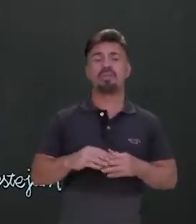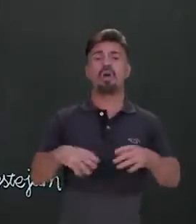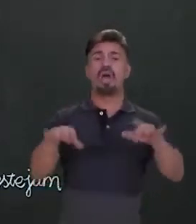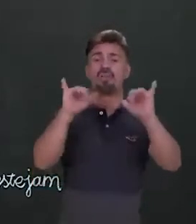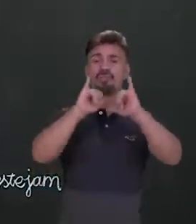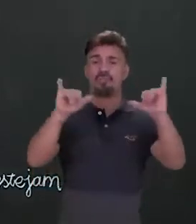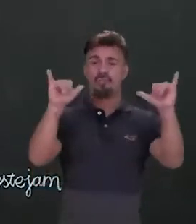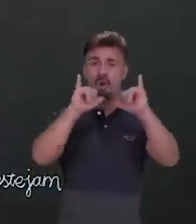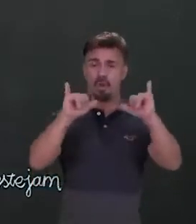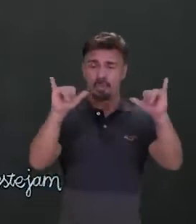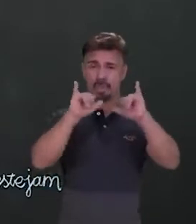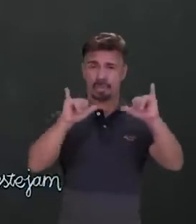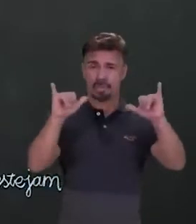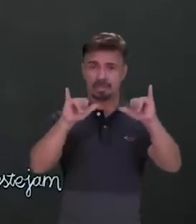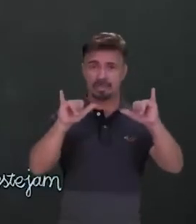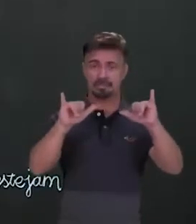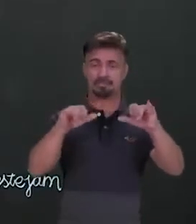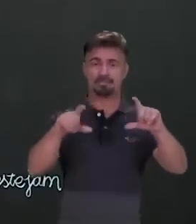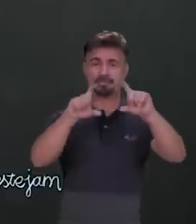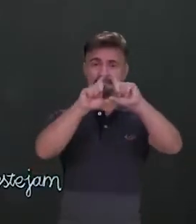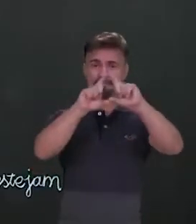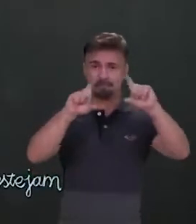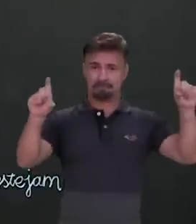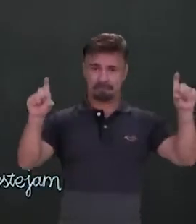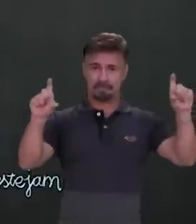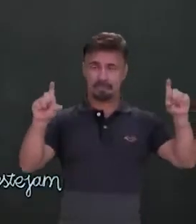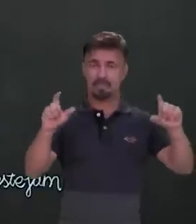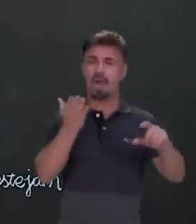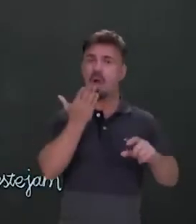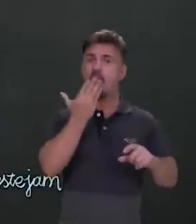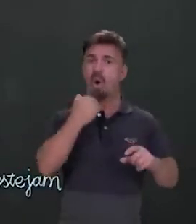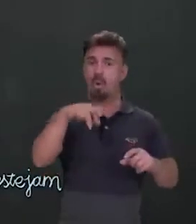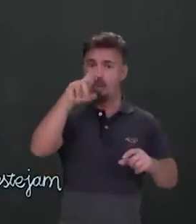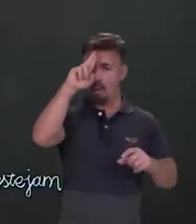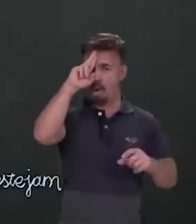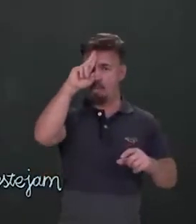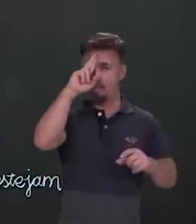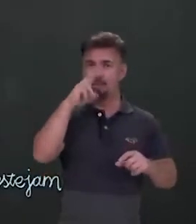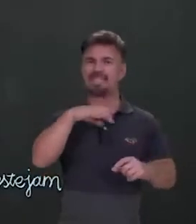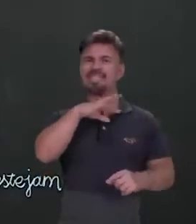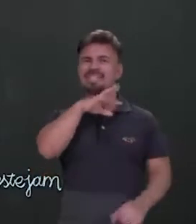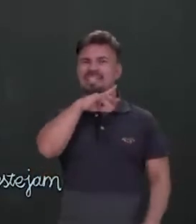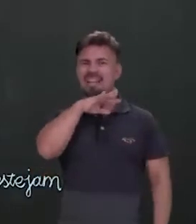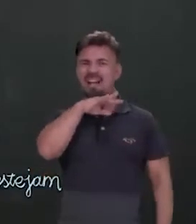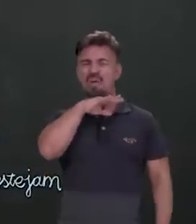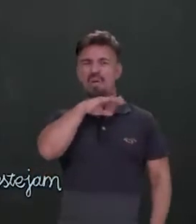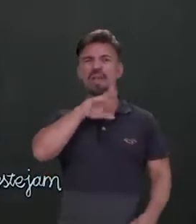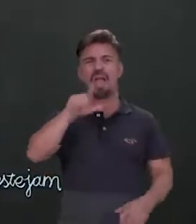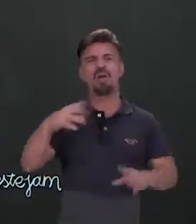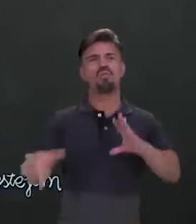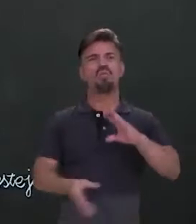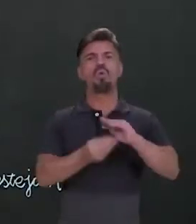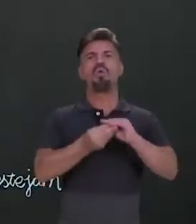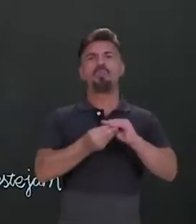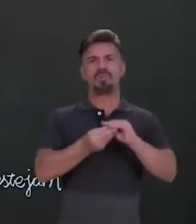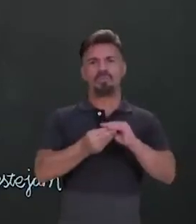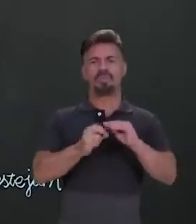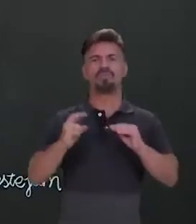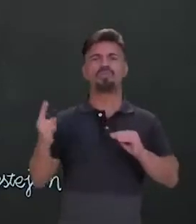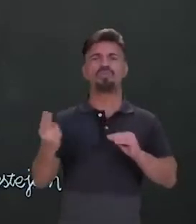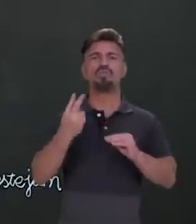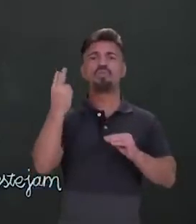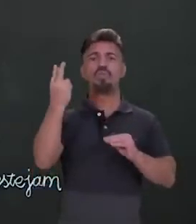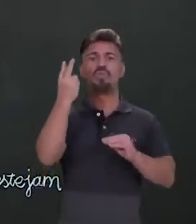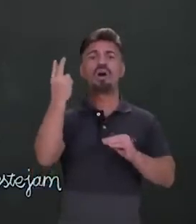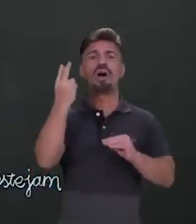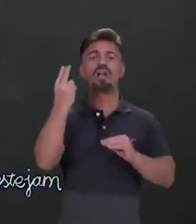essa informação, toda essa oração que o almoço estava ruim é um complemento de